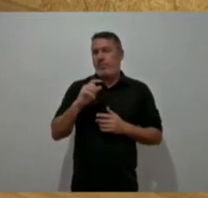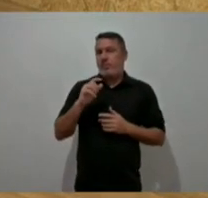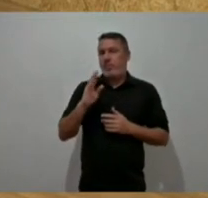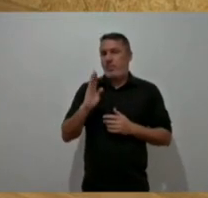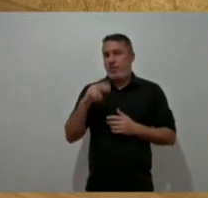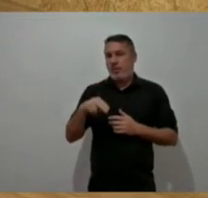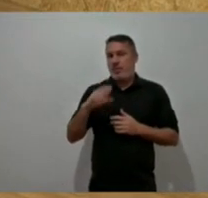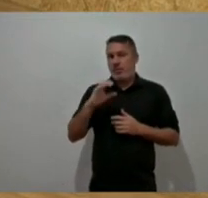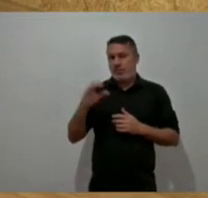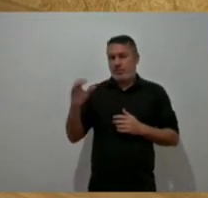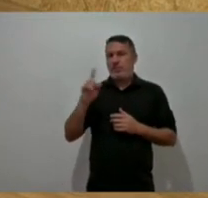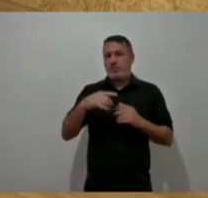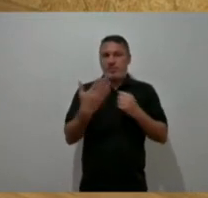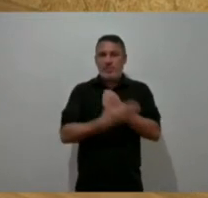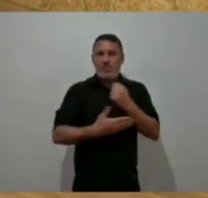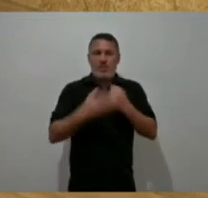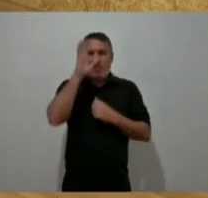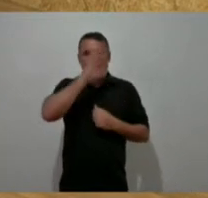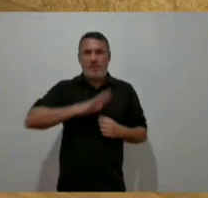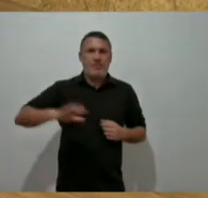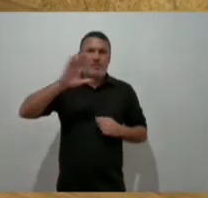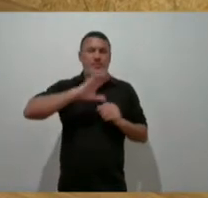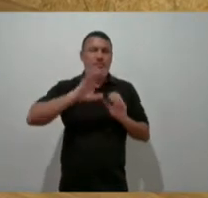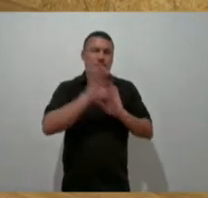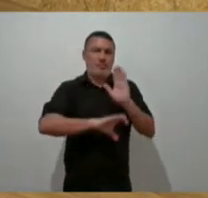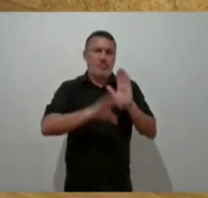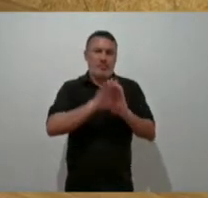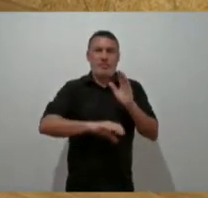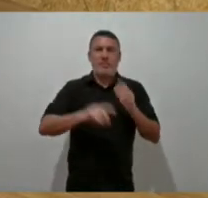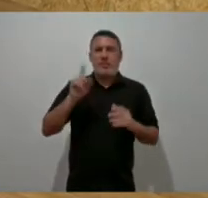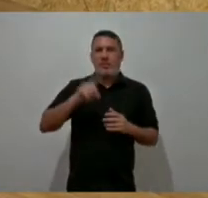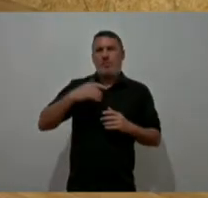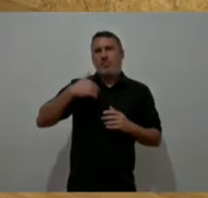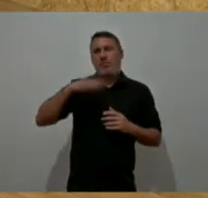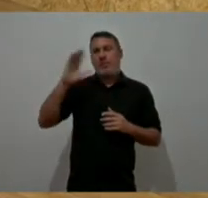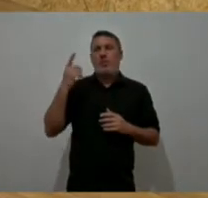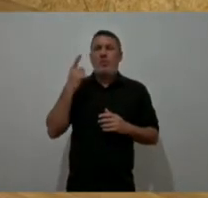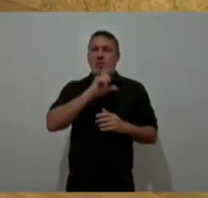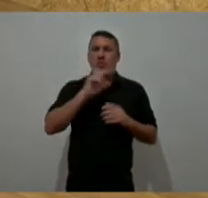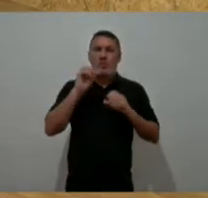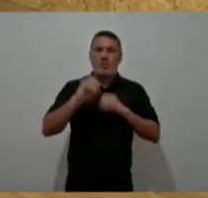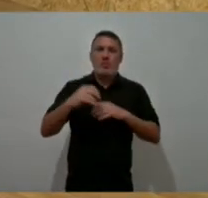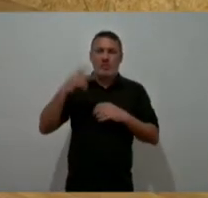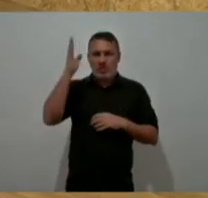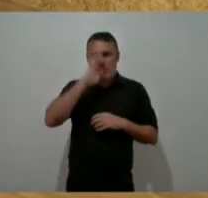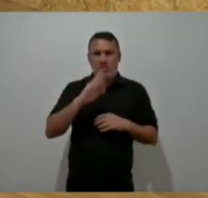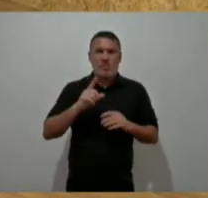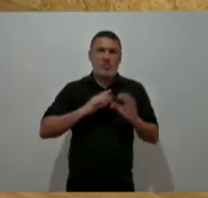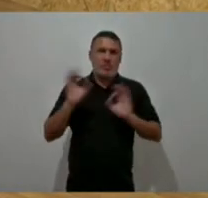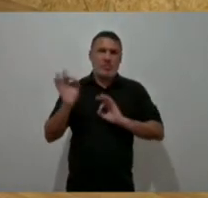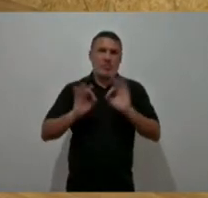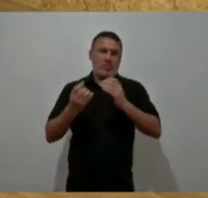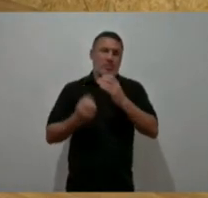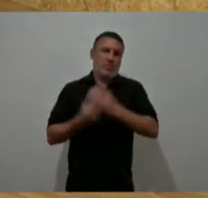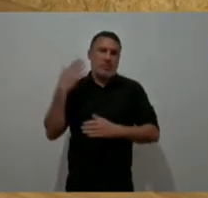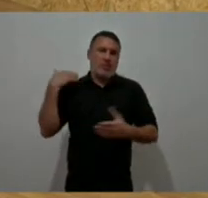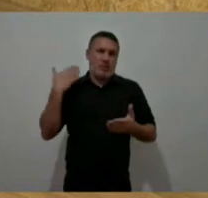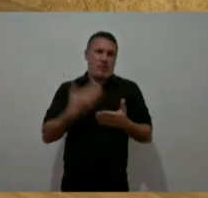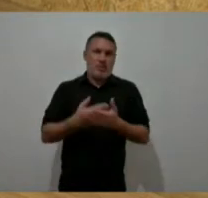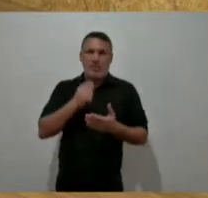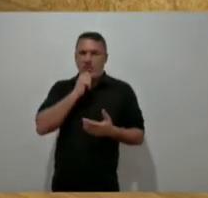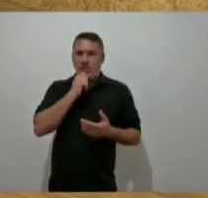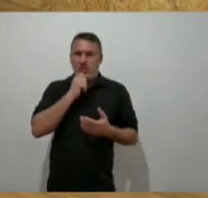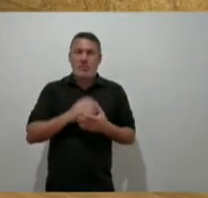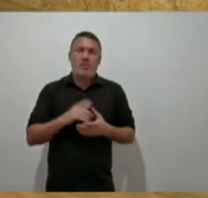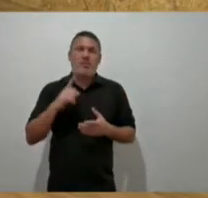Comum Curricular, que é uma das maiores conquistas da educação brasileira, que ainda está em implementação, ela prevê o que a gente